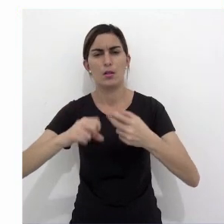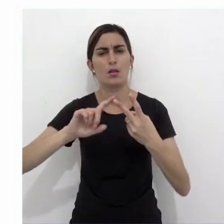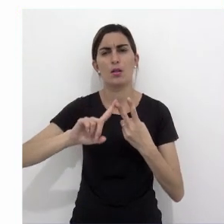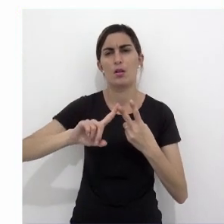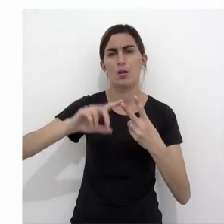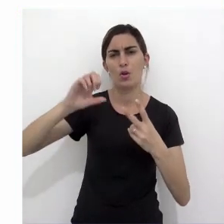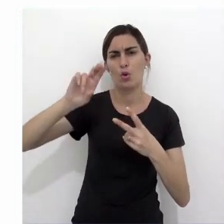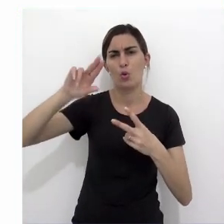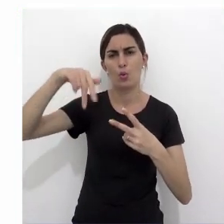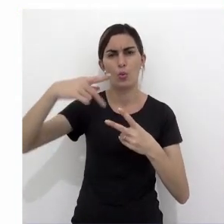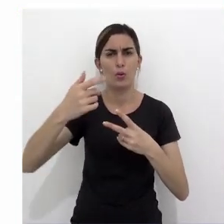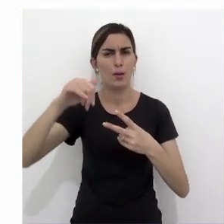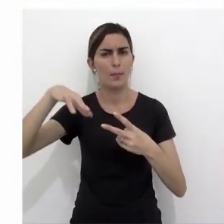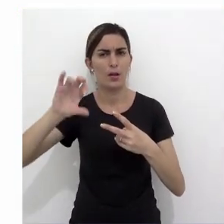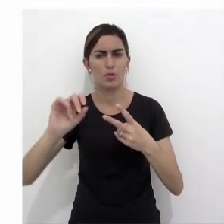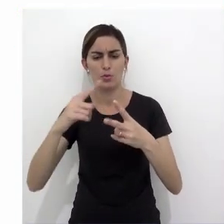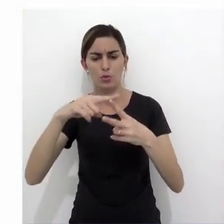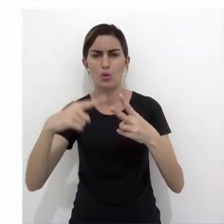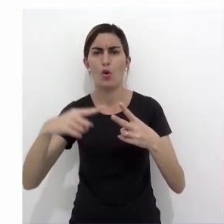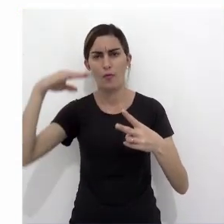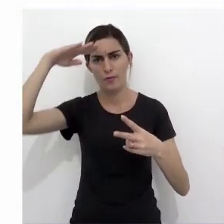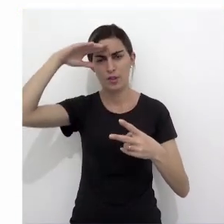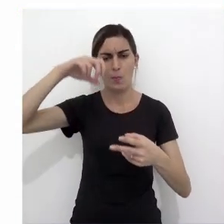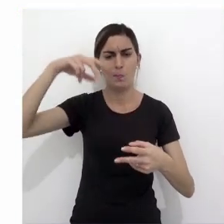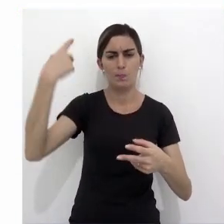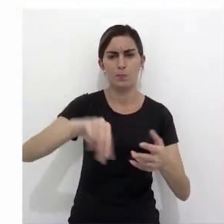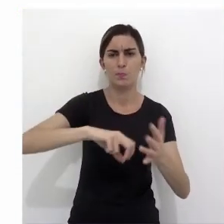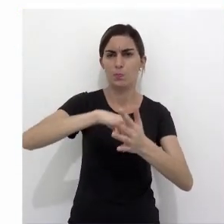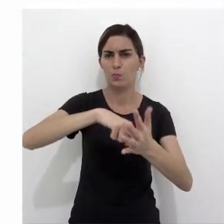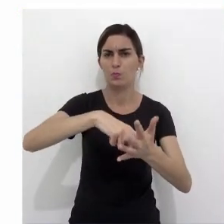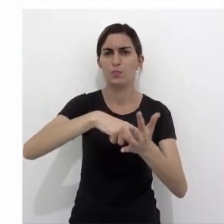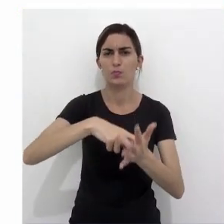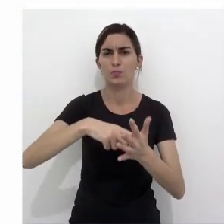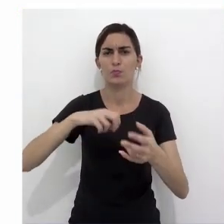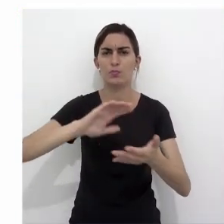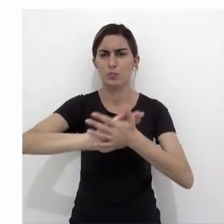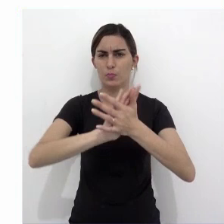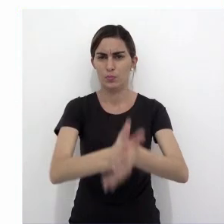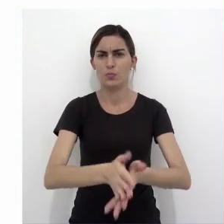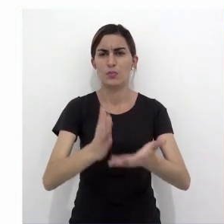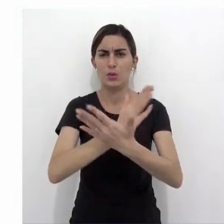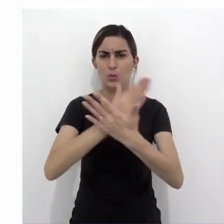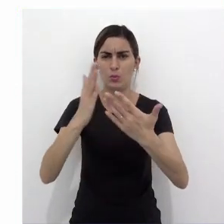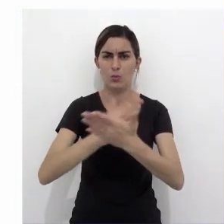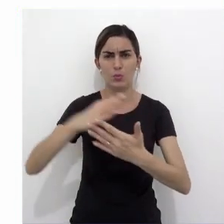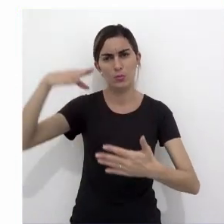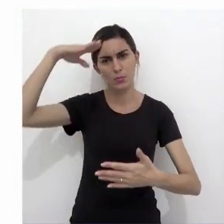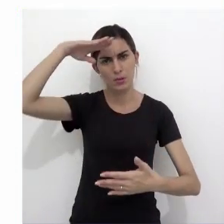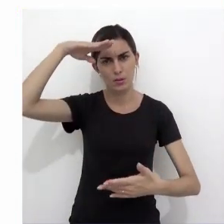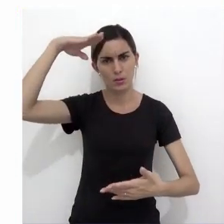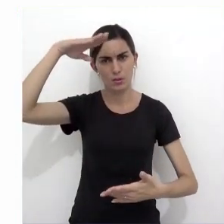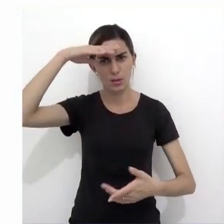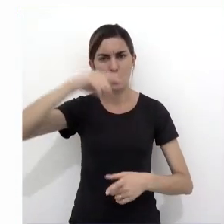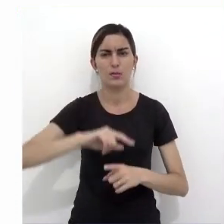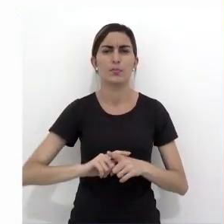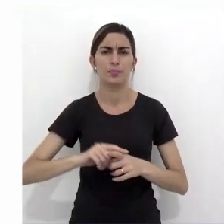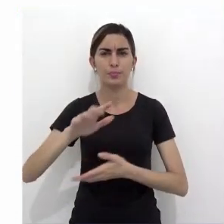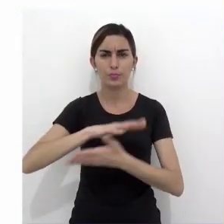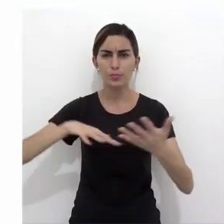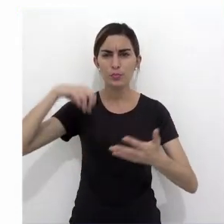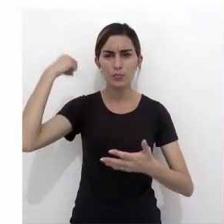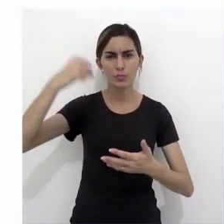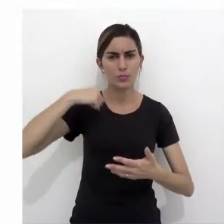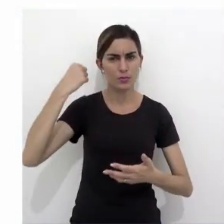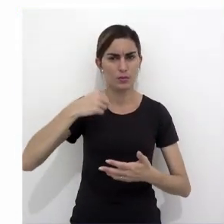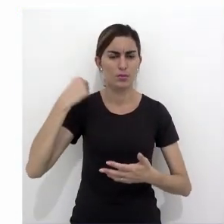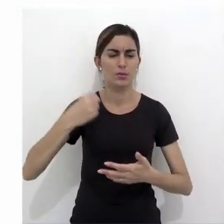2 oficiais que foram punidos. Okay? Alguns militares penetraram no movimento abolicionista e republicanos,